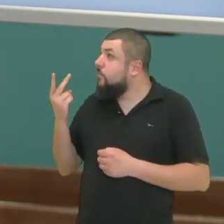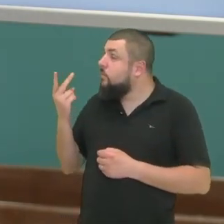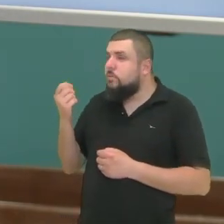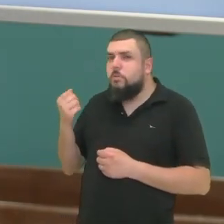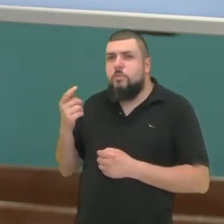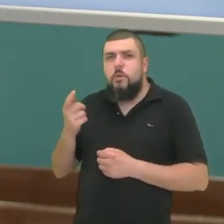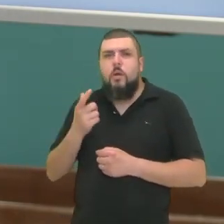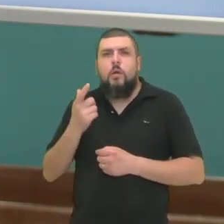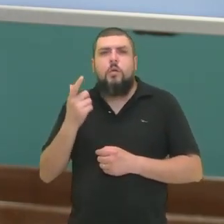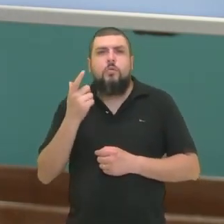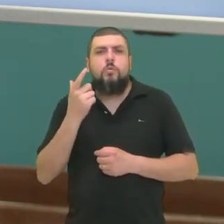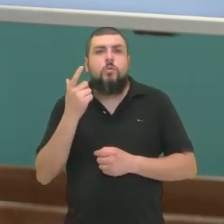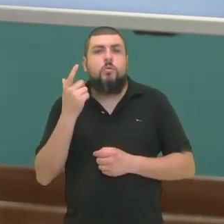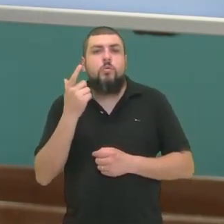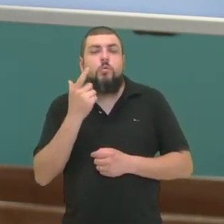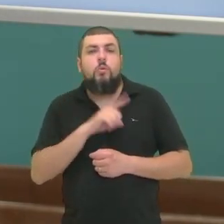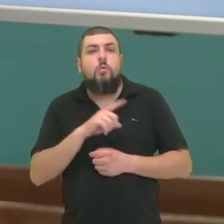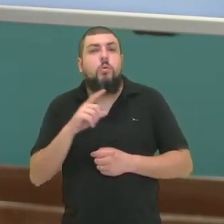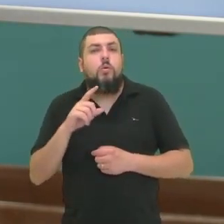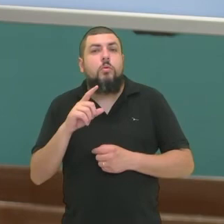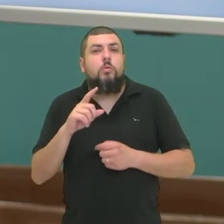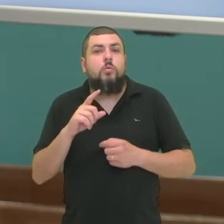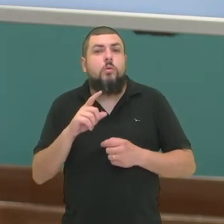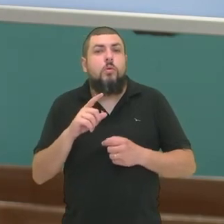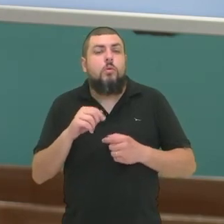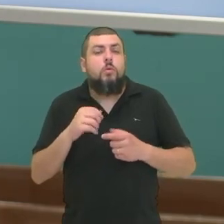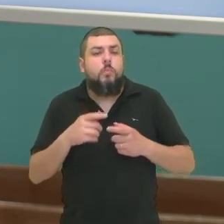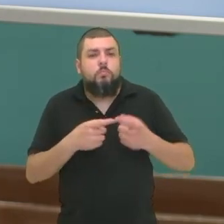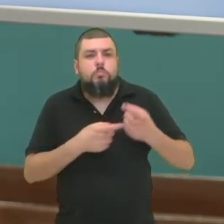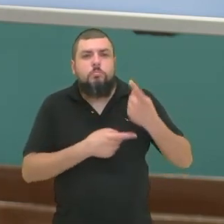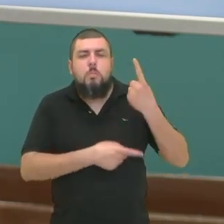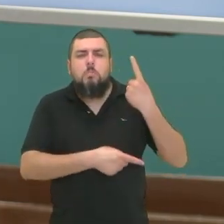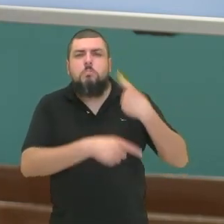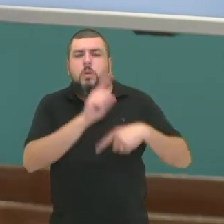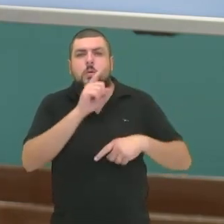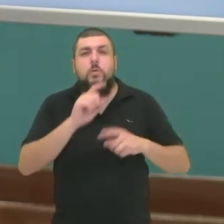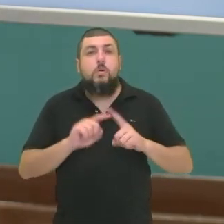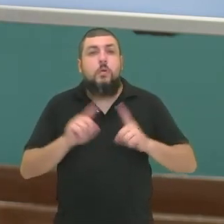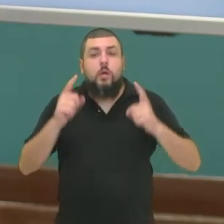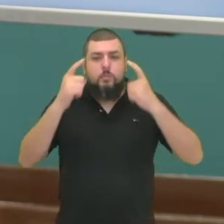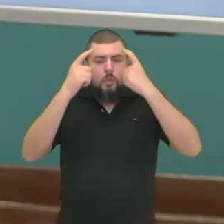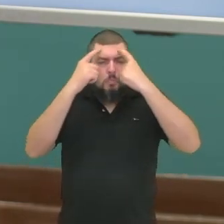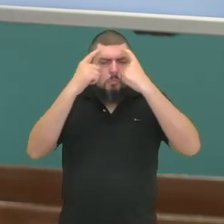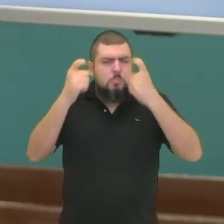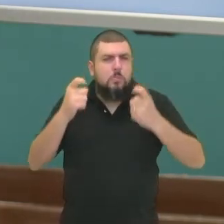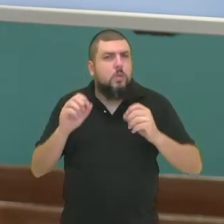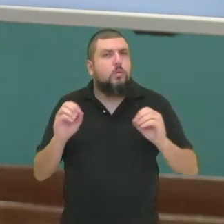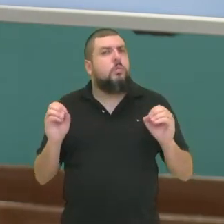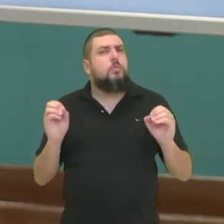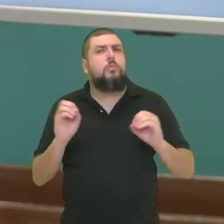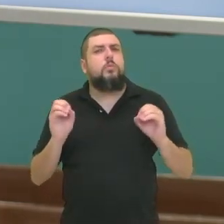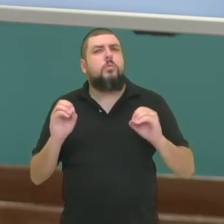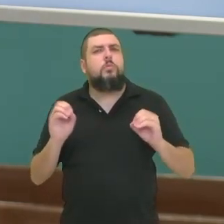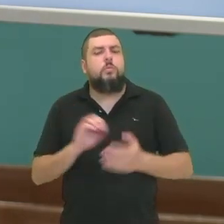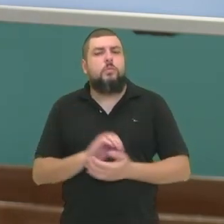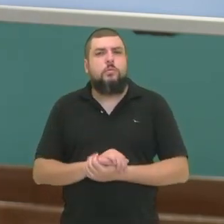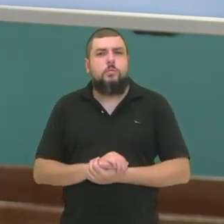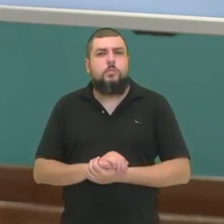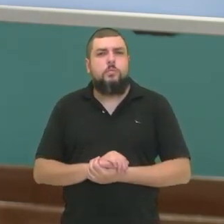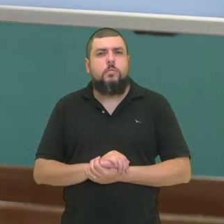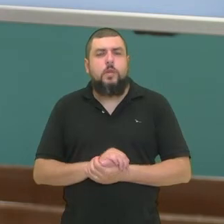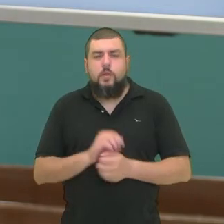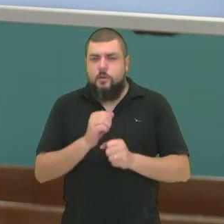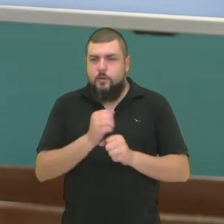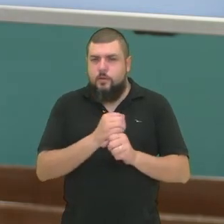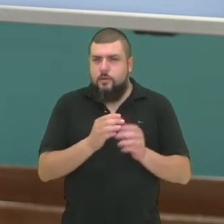muita voz sem necessariamente praticar violência. E durante esse período,